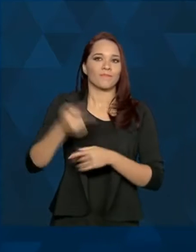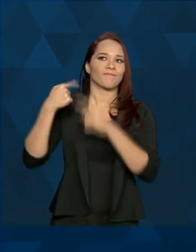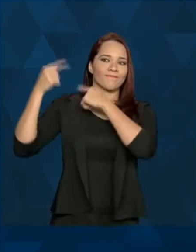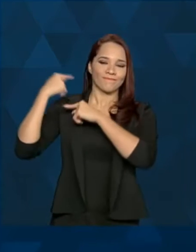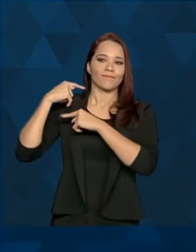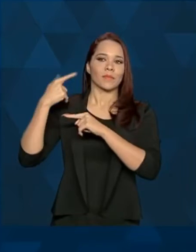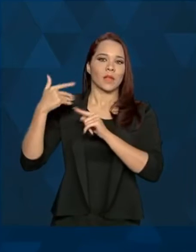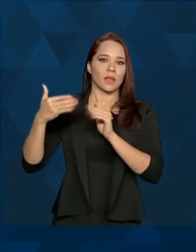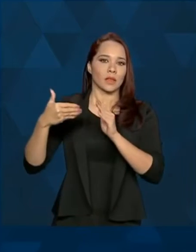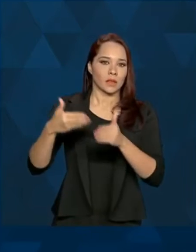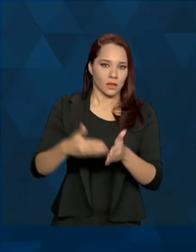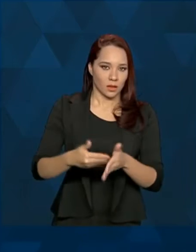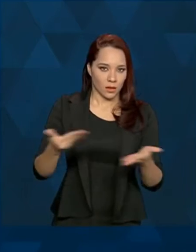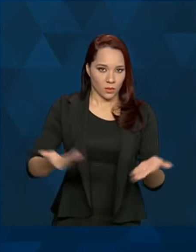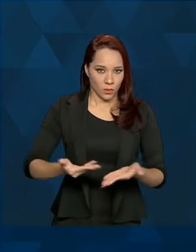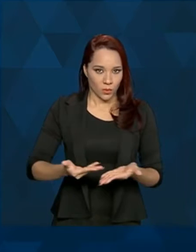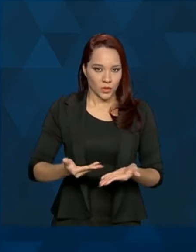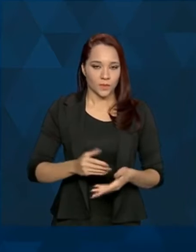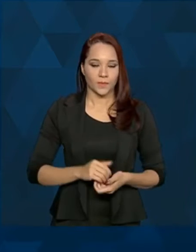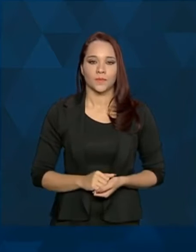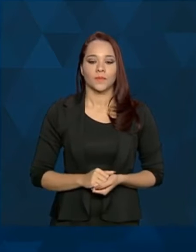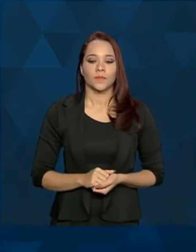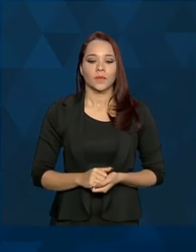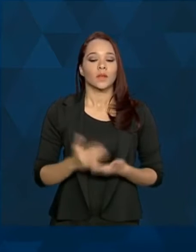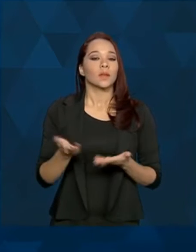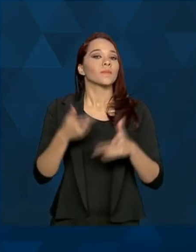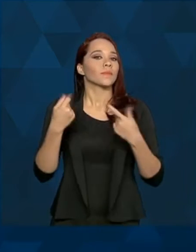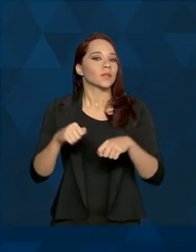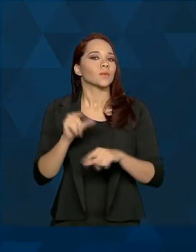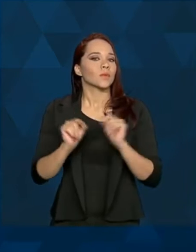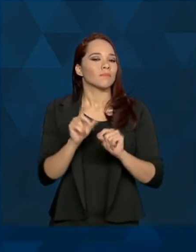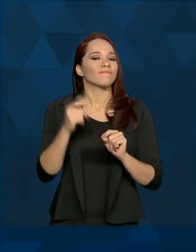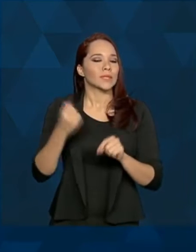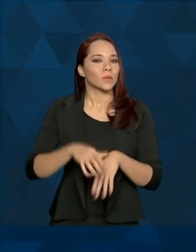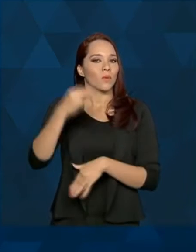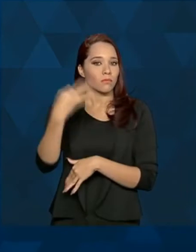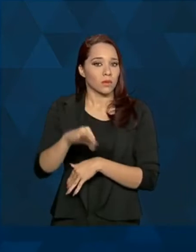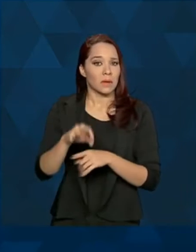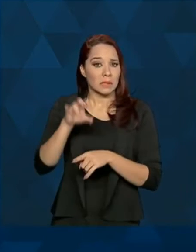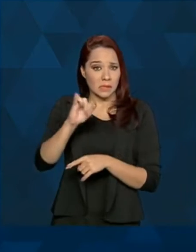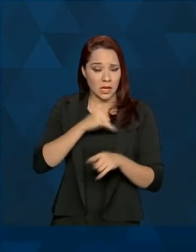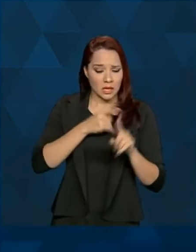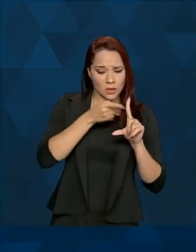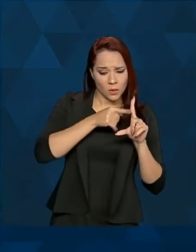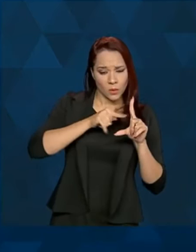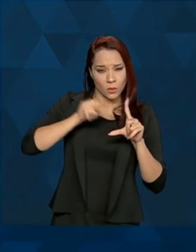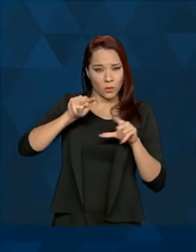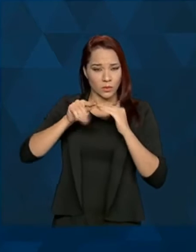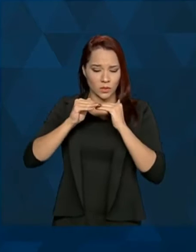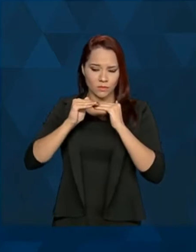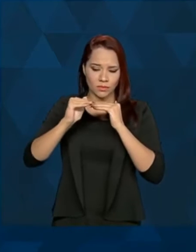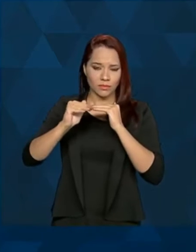epidemiológica para a atual semana epidemiológica, que nós precisamos confirmar se essa tendência ela